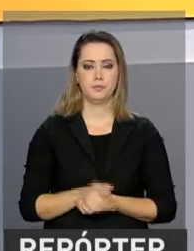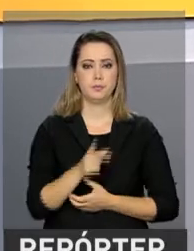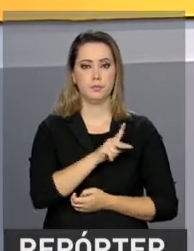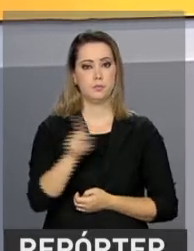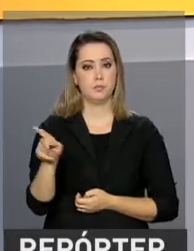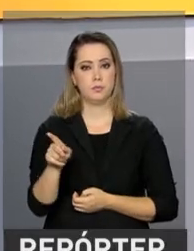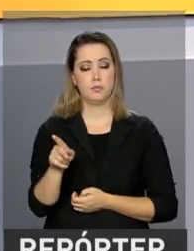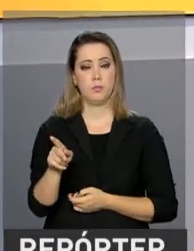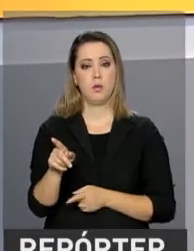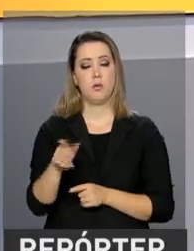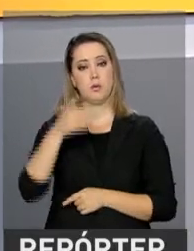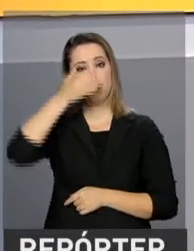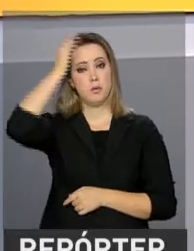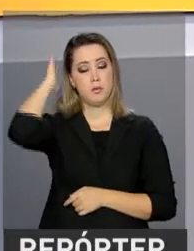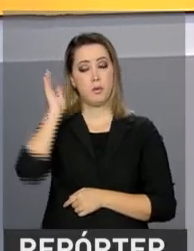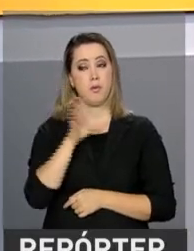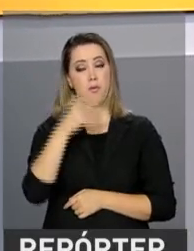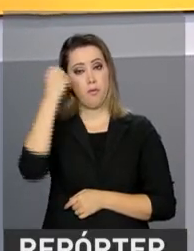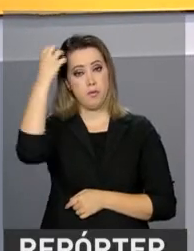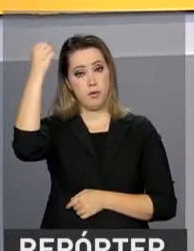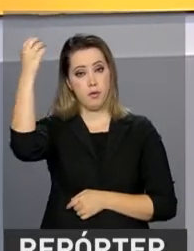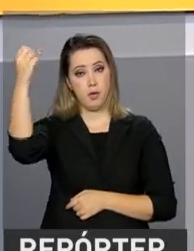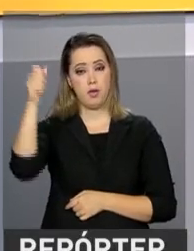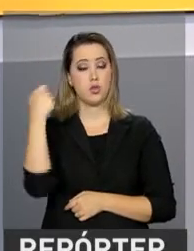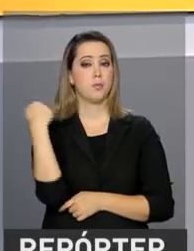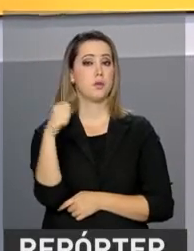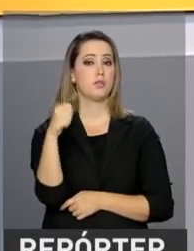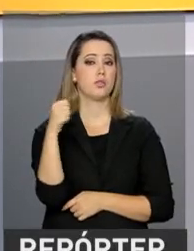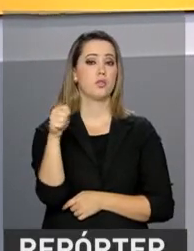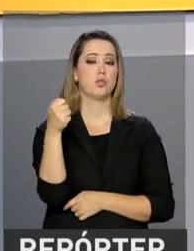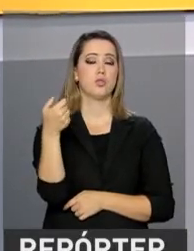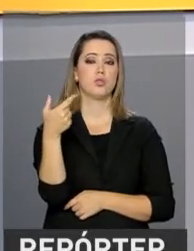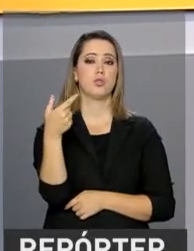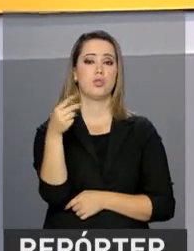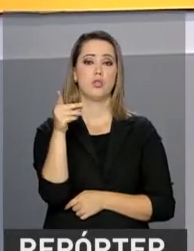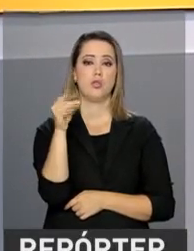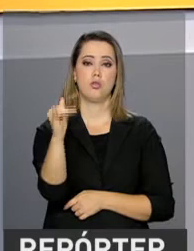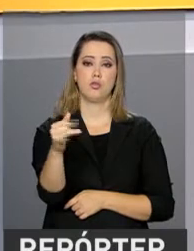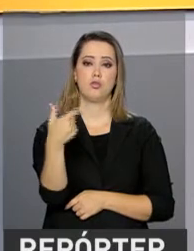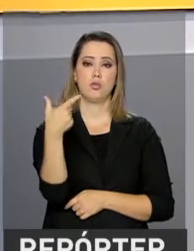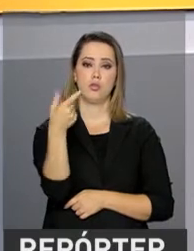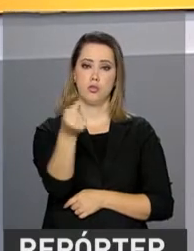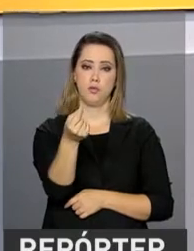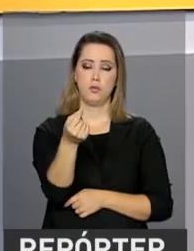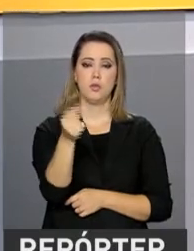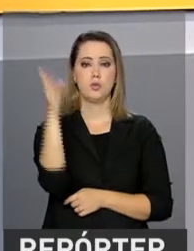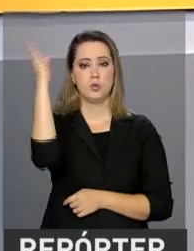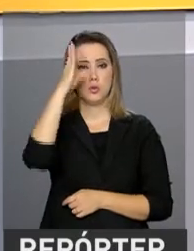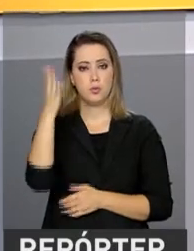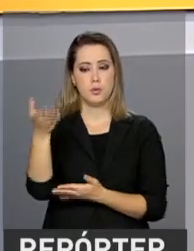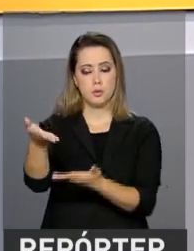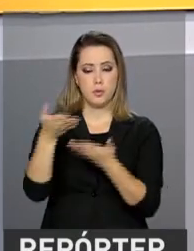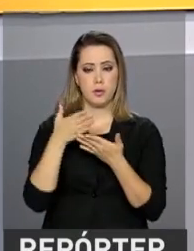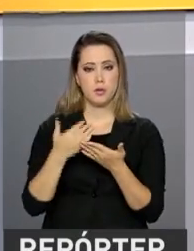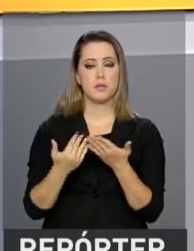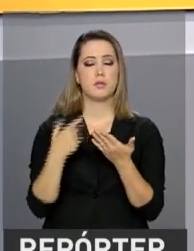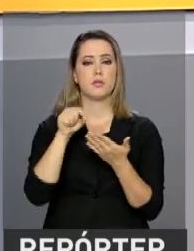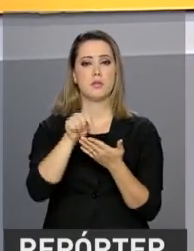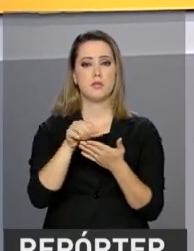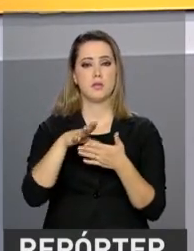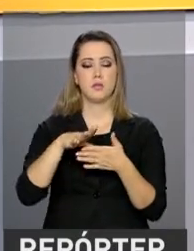temer vai à argentina no dia 20 deste mês para uma reunião de cúpula onde o brasil recebe a presidência do